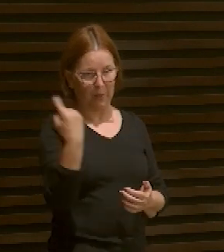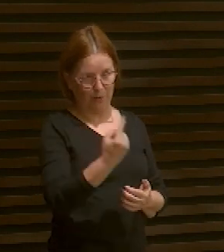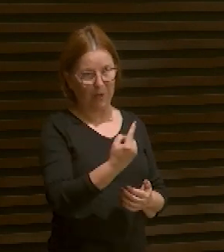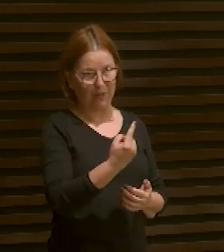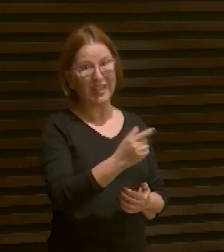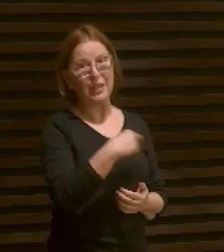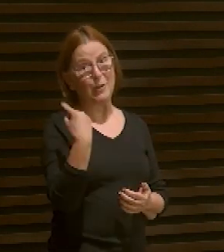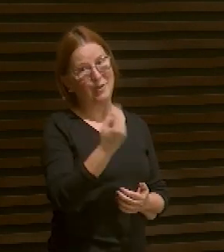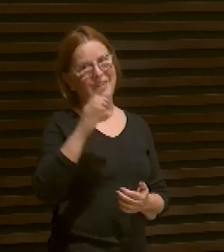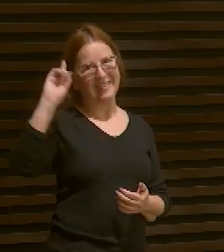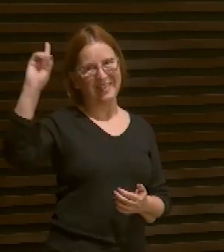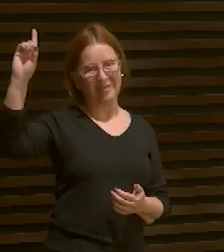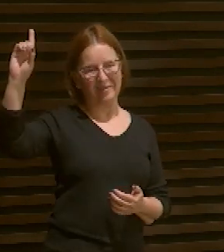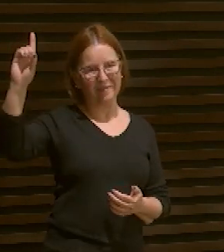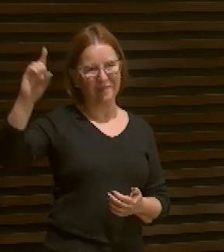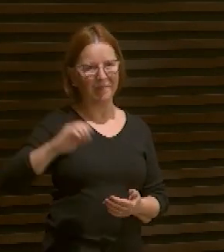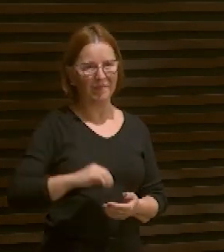Deus.